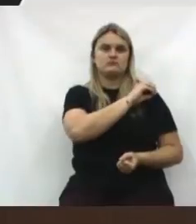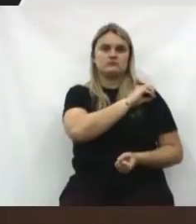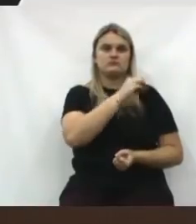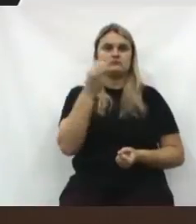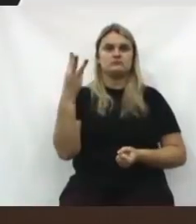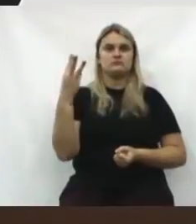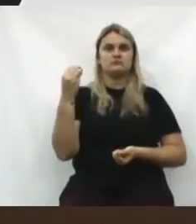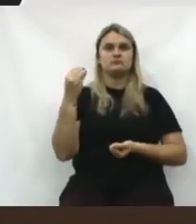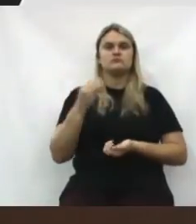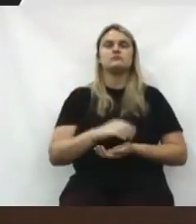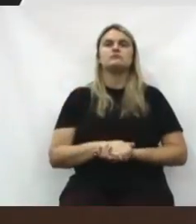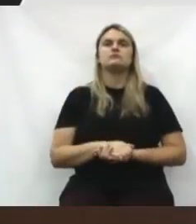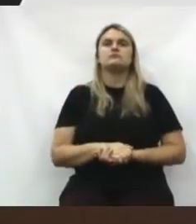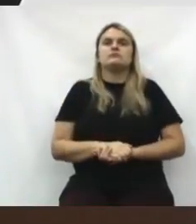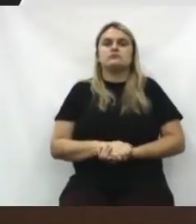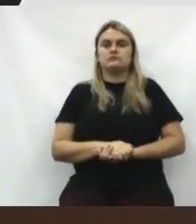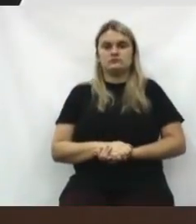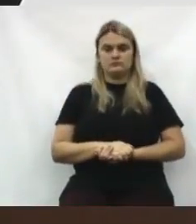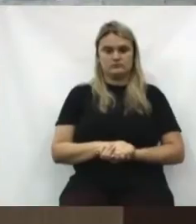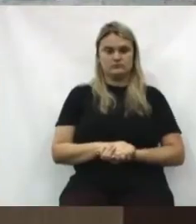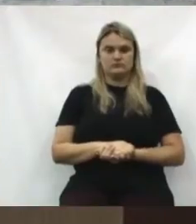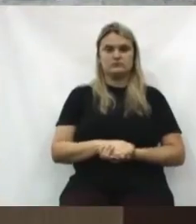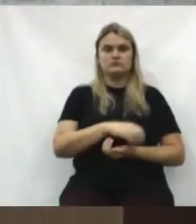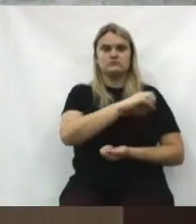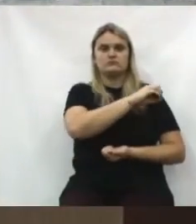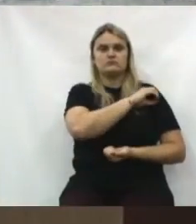Aprovado o requerimento número 30.